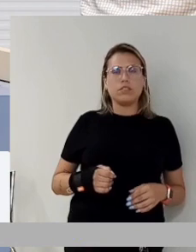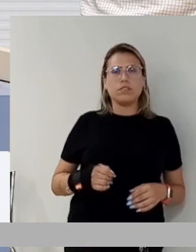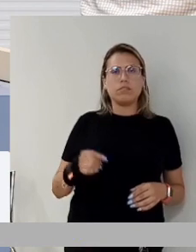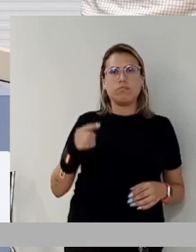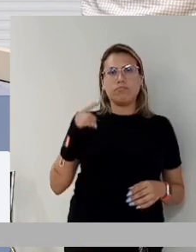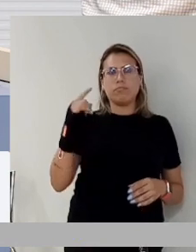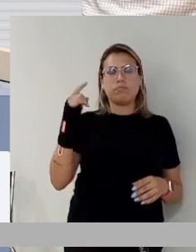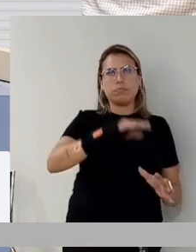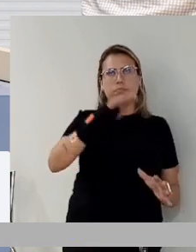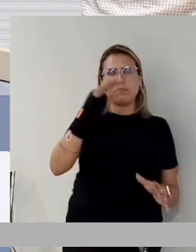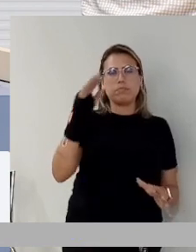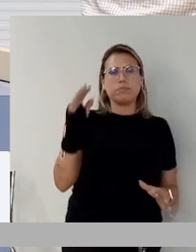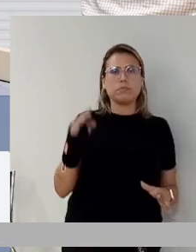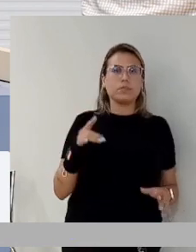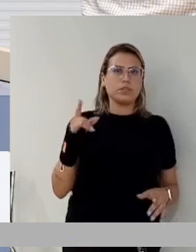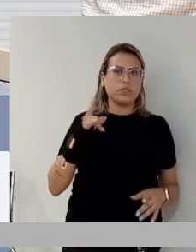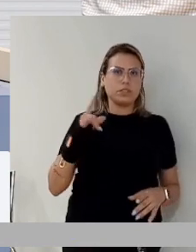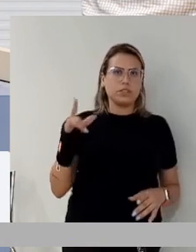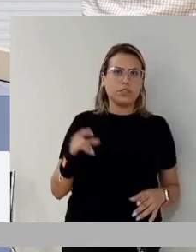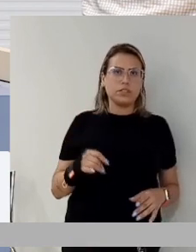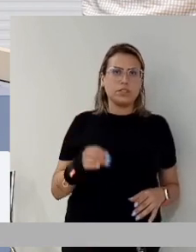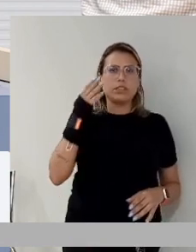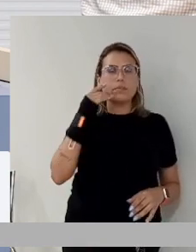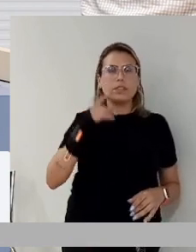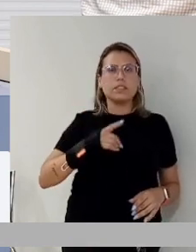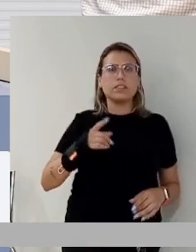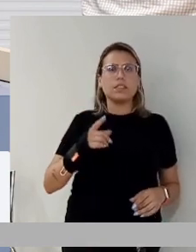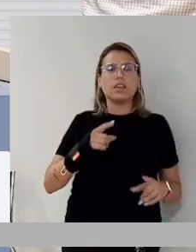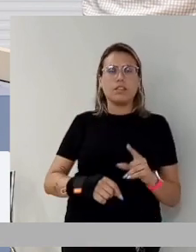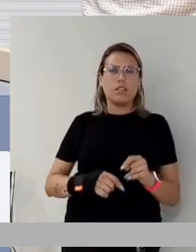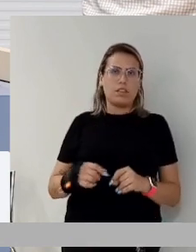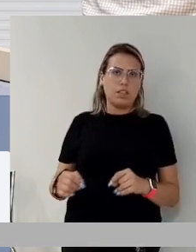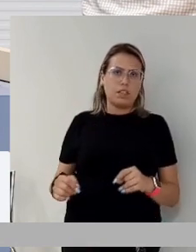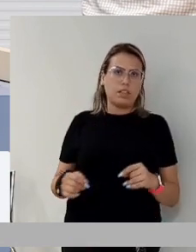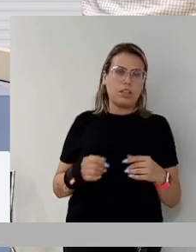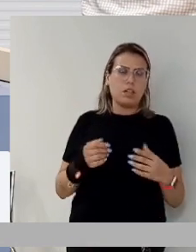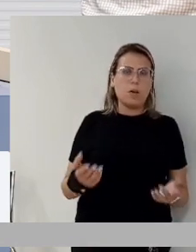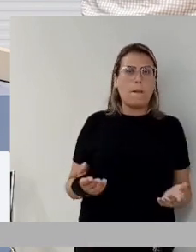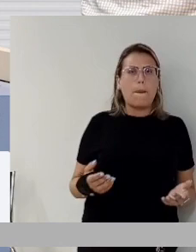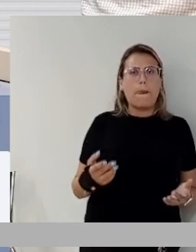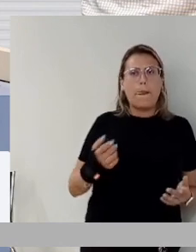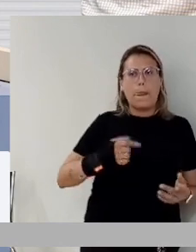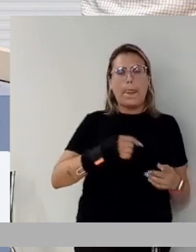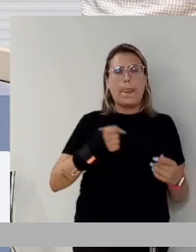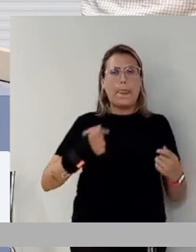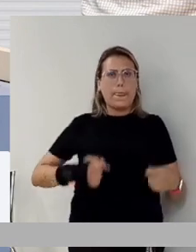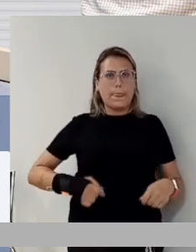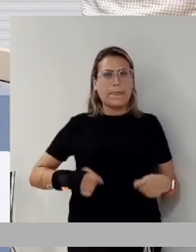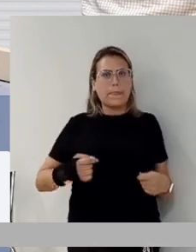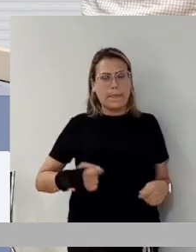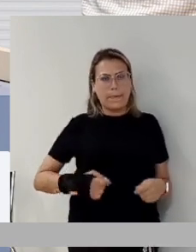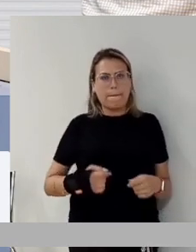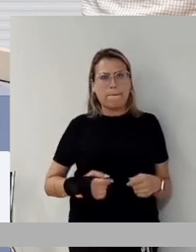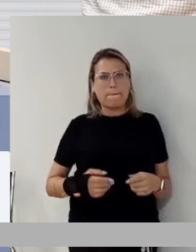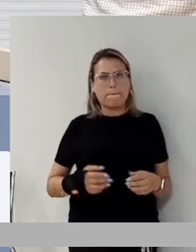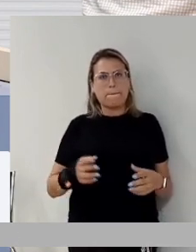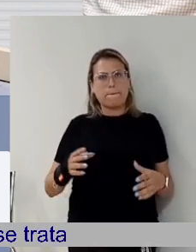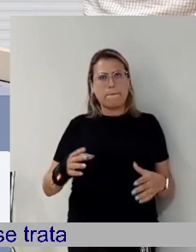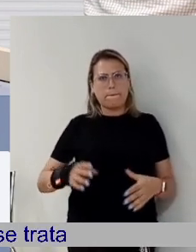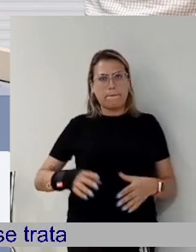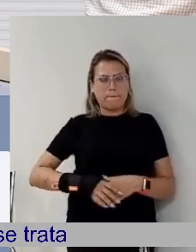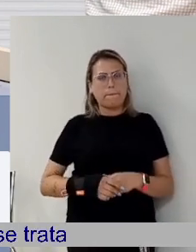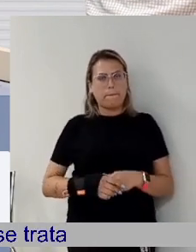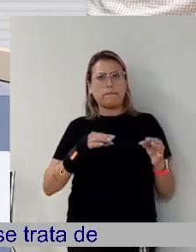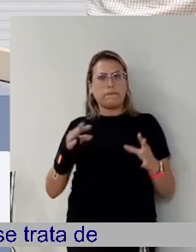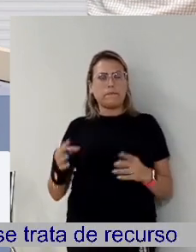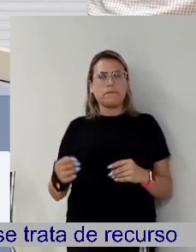montanha de lixo EDC sabendo que tem a coleta então para dar certo precisamos dar as mãos trabalhar todos em prol